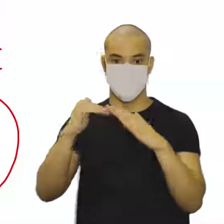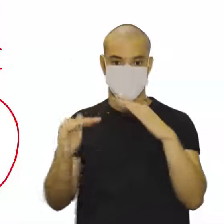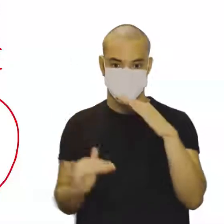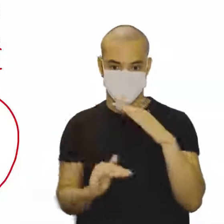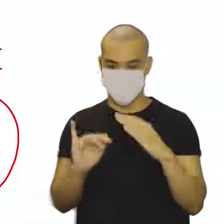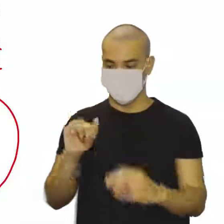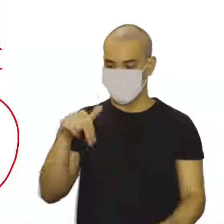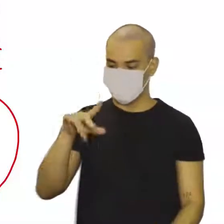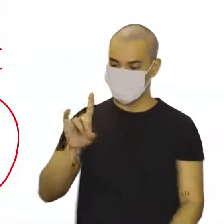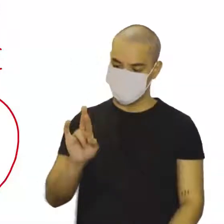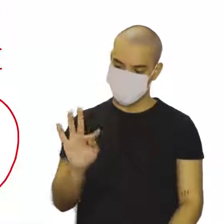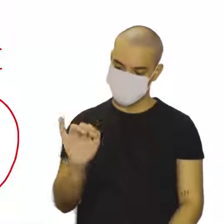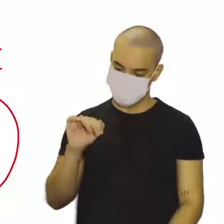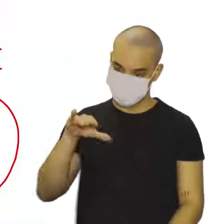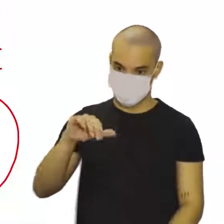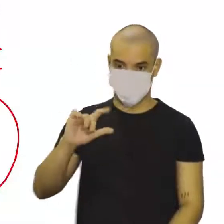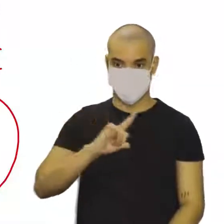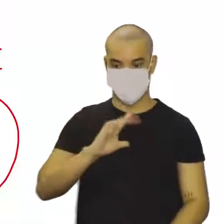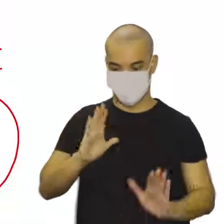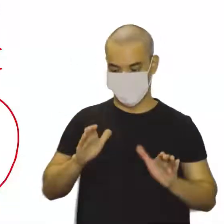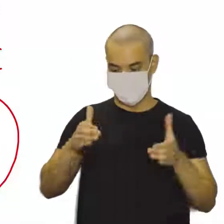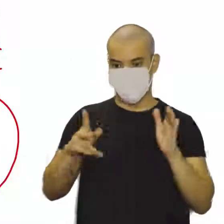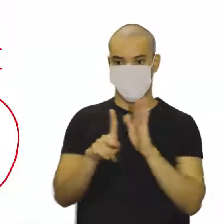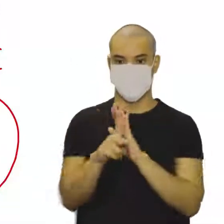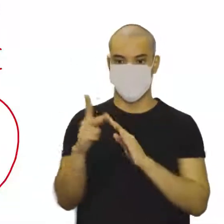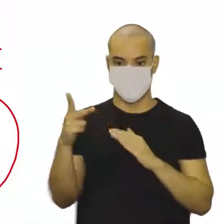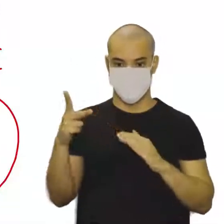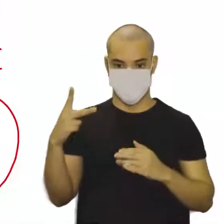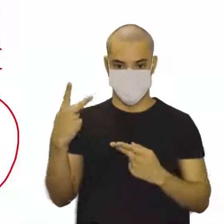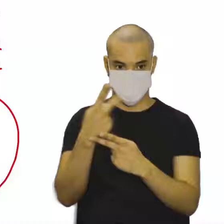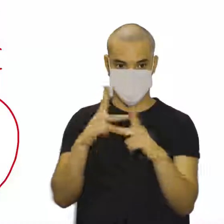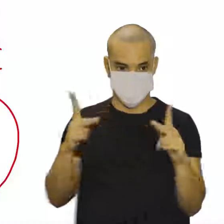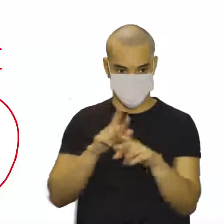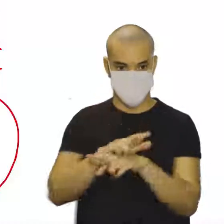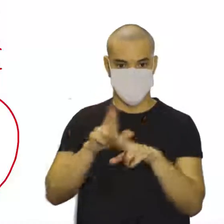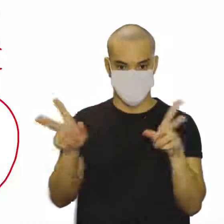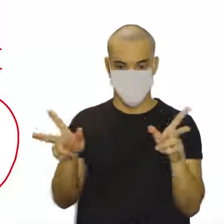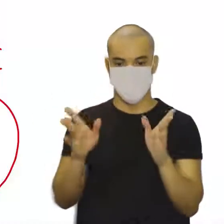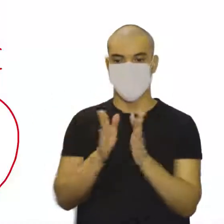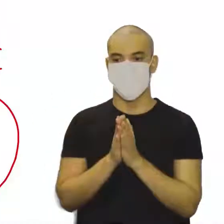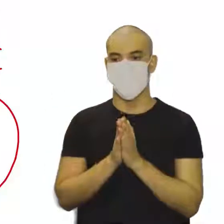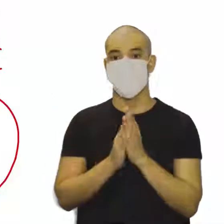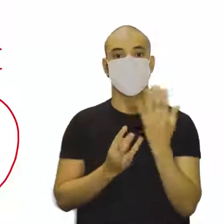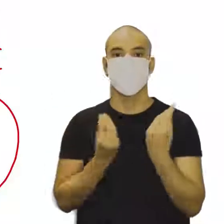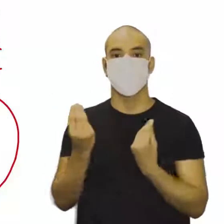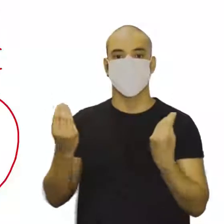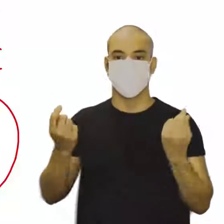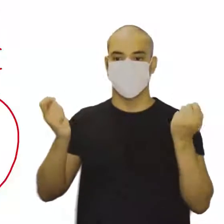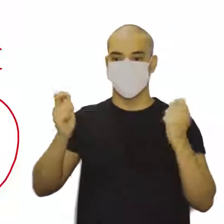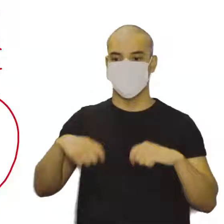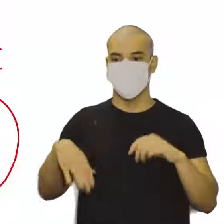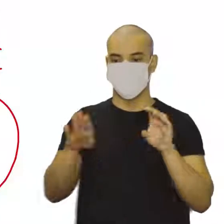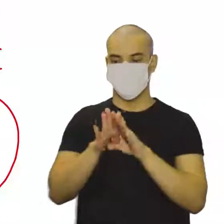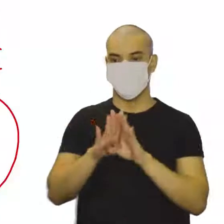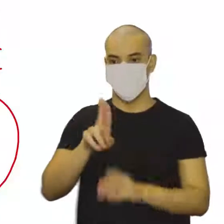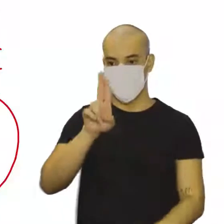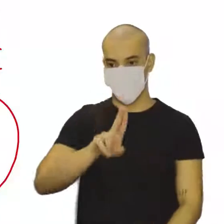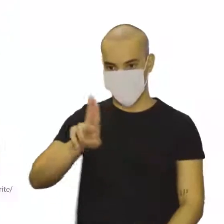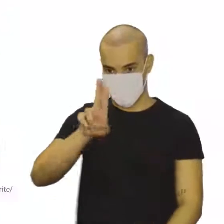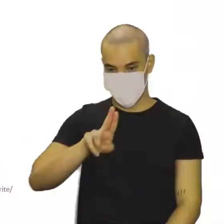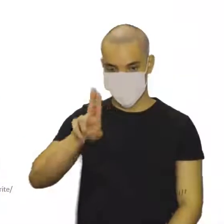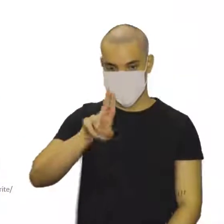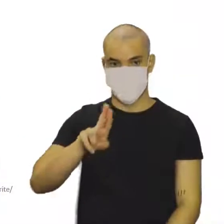indutância, eu vou ter aí um indutor específico para isso, ok? Bom, como é que nós podemos também utilizar